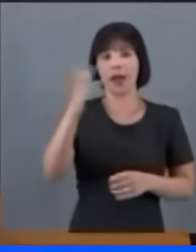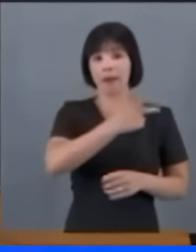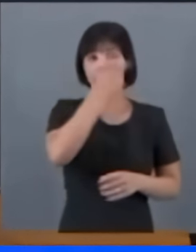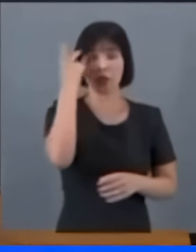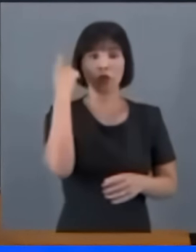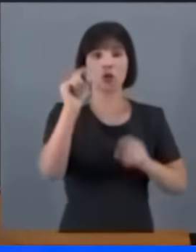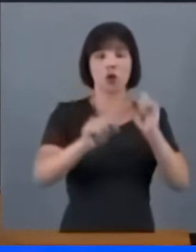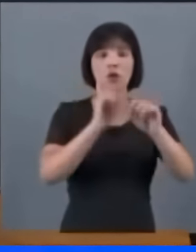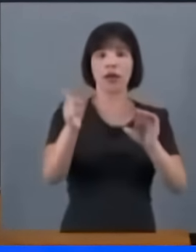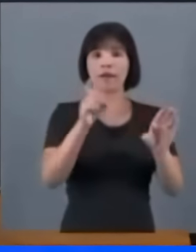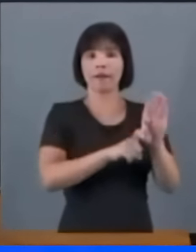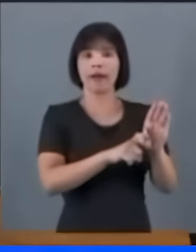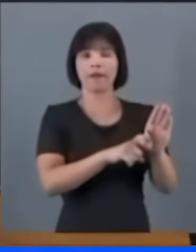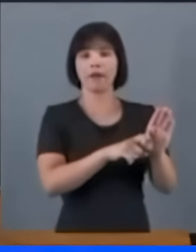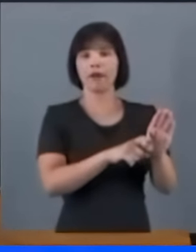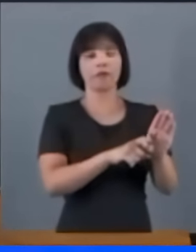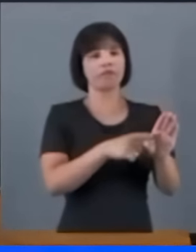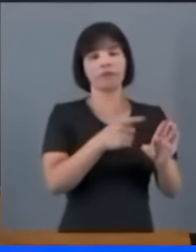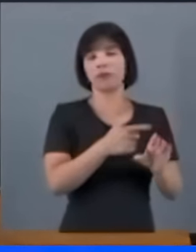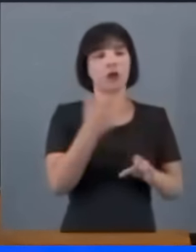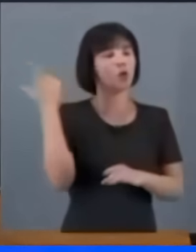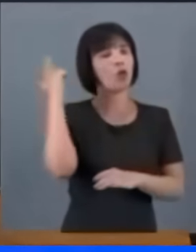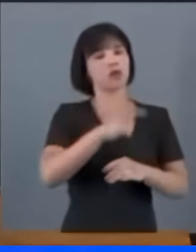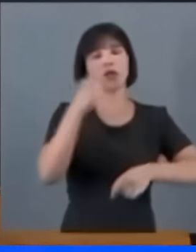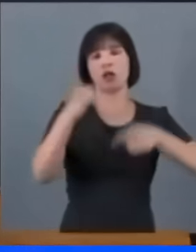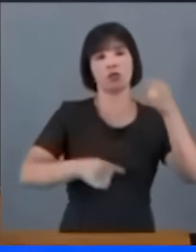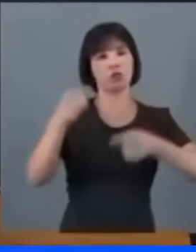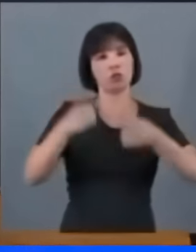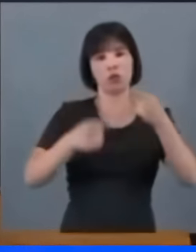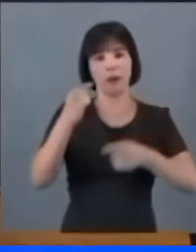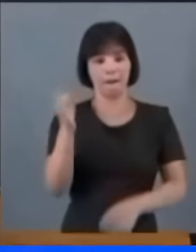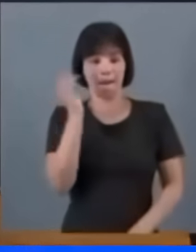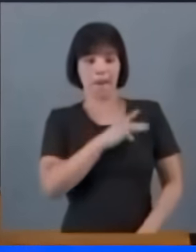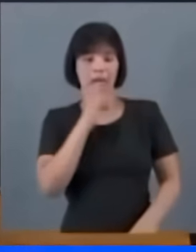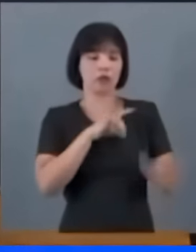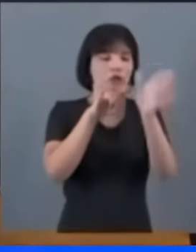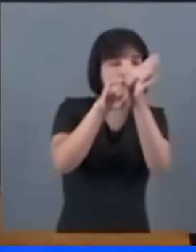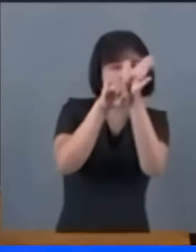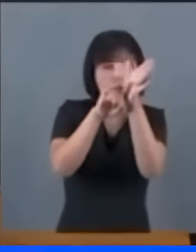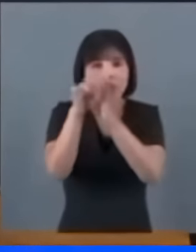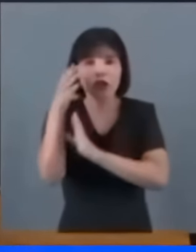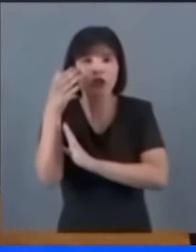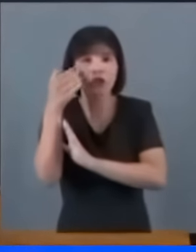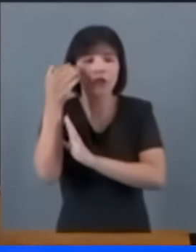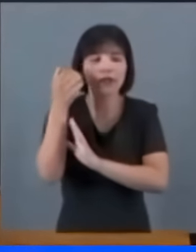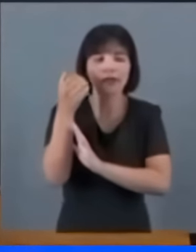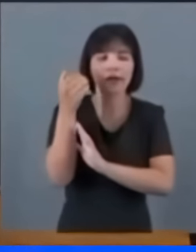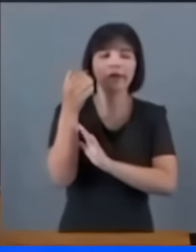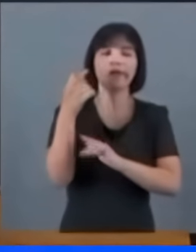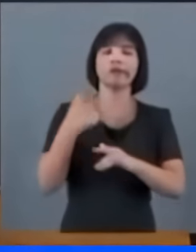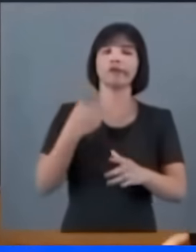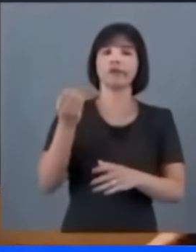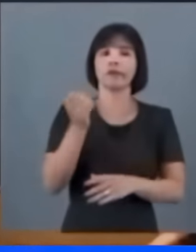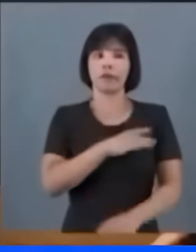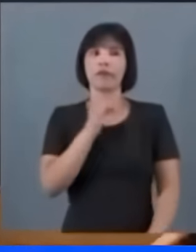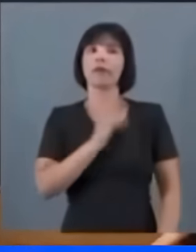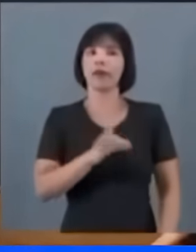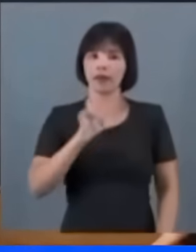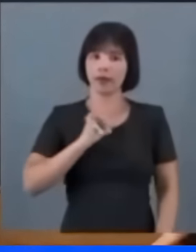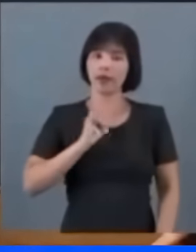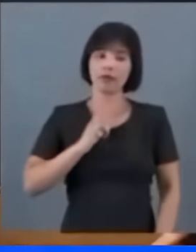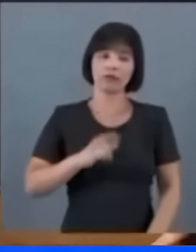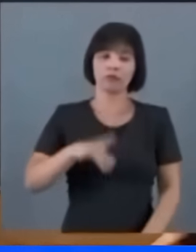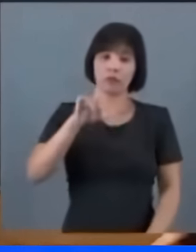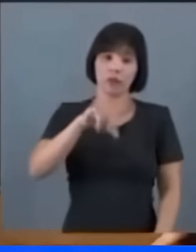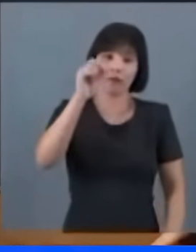não aguenta essa discussão. Quem tem medo de investigação não aguenta fazer um enfrentamento correto com o judiciário. Prefere as